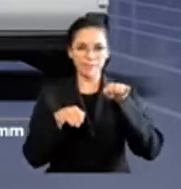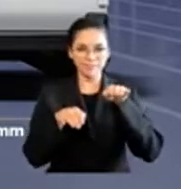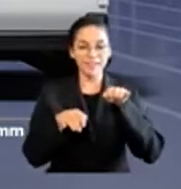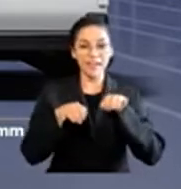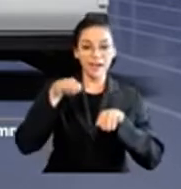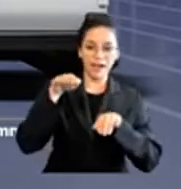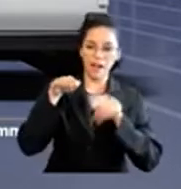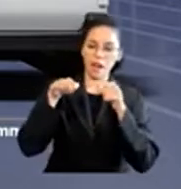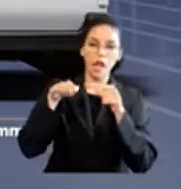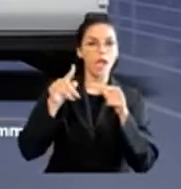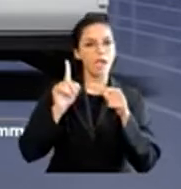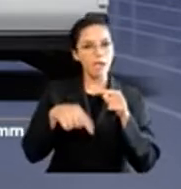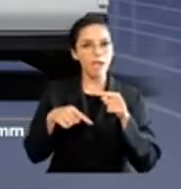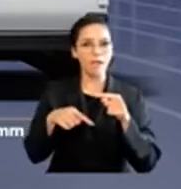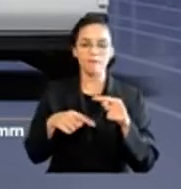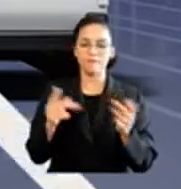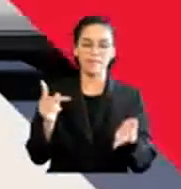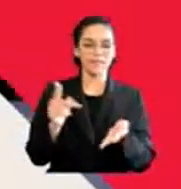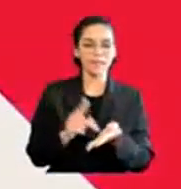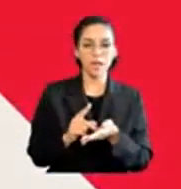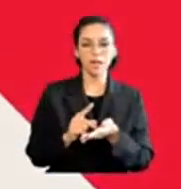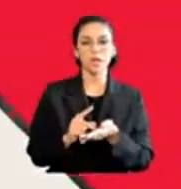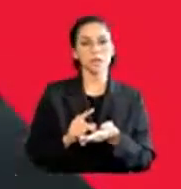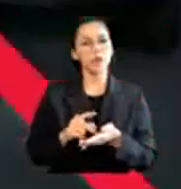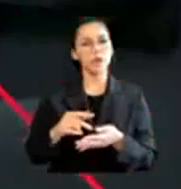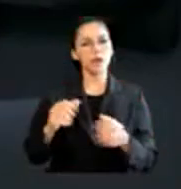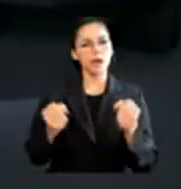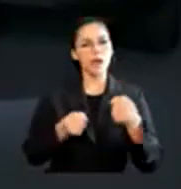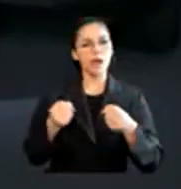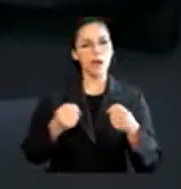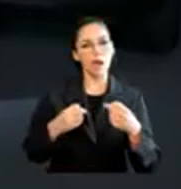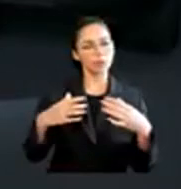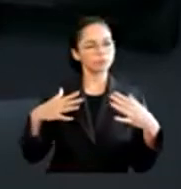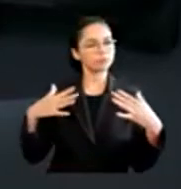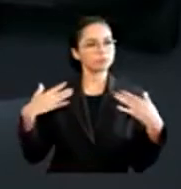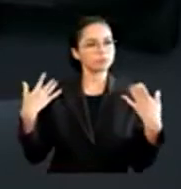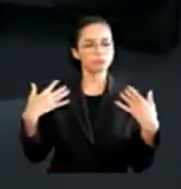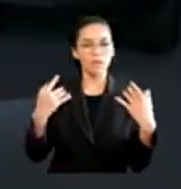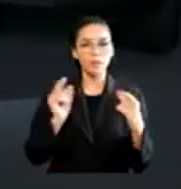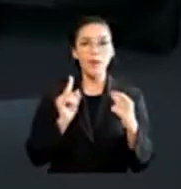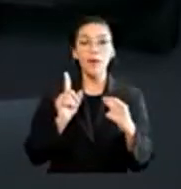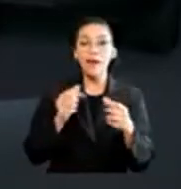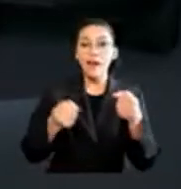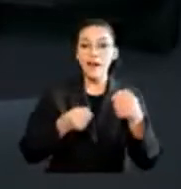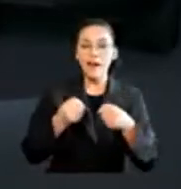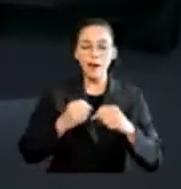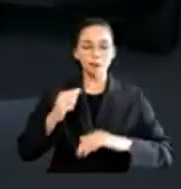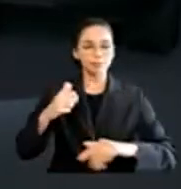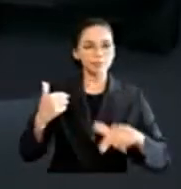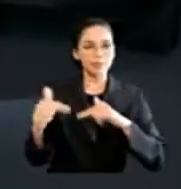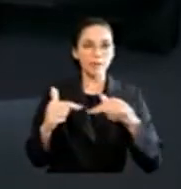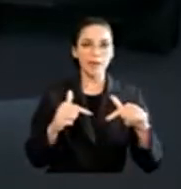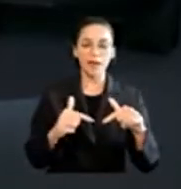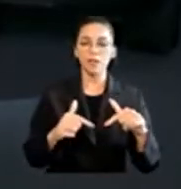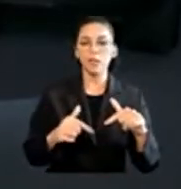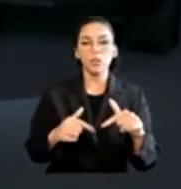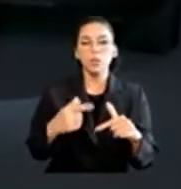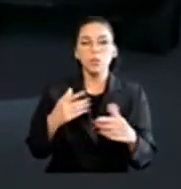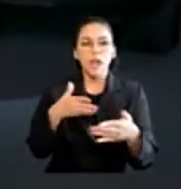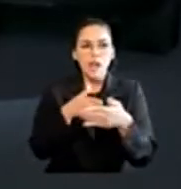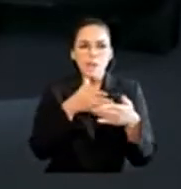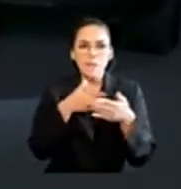um verdadeiro veículo urbano de carga, sem restrições de circulação nas grandes cidades, afirmando